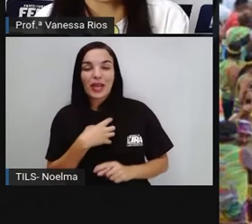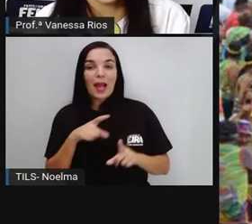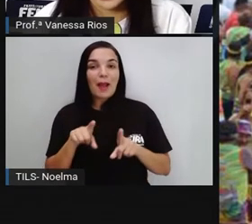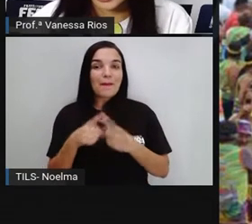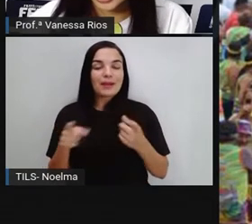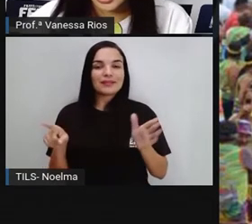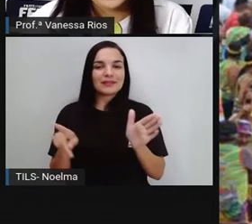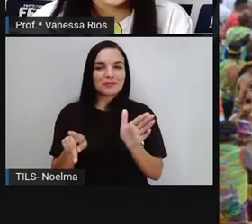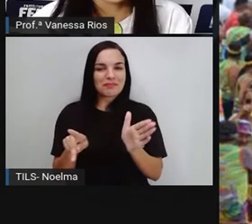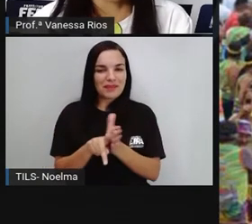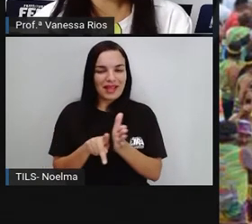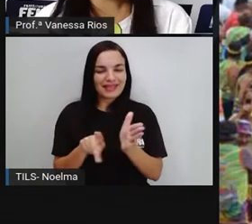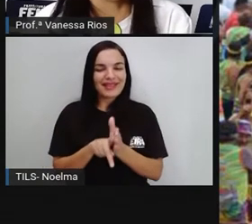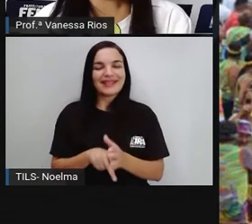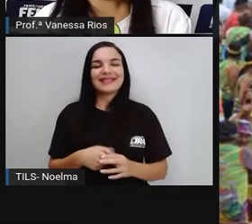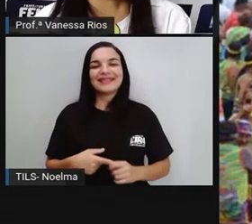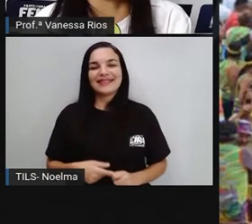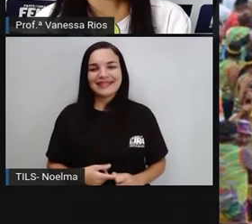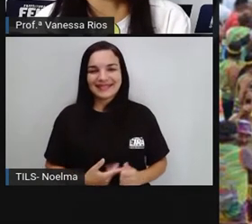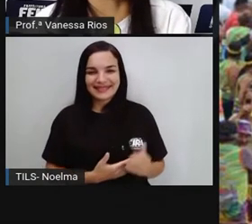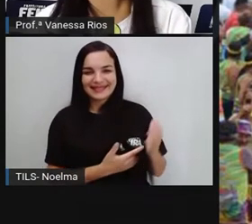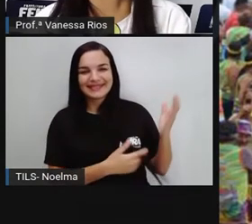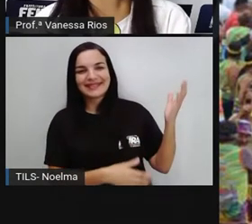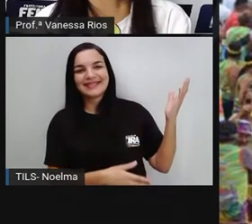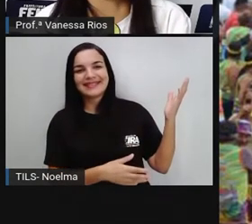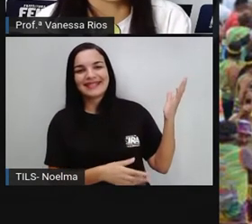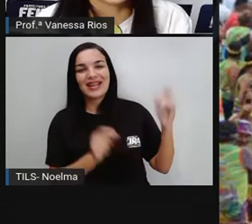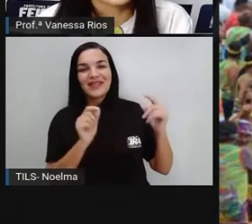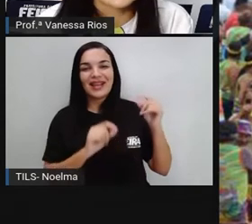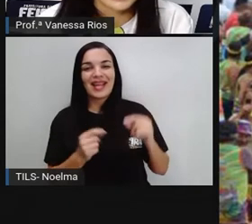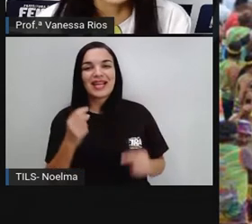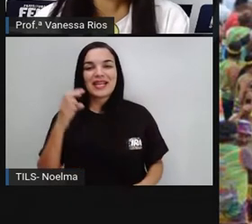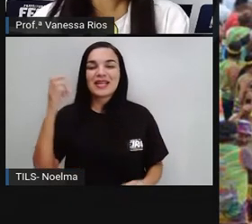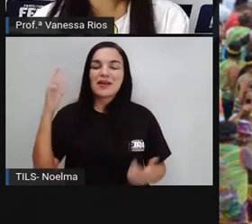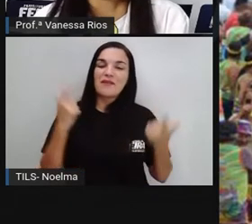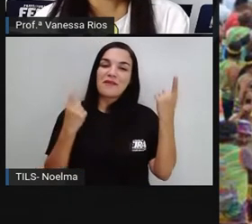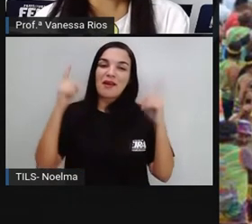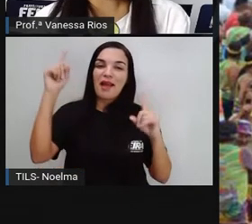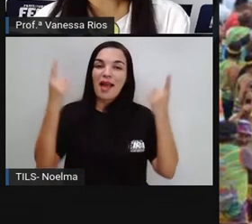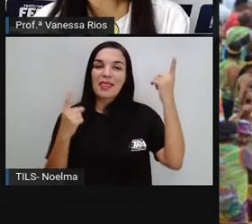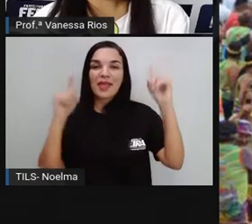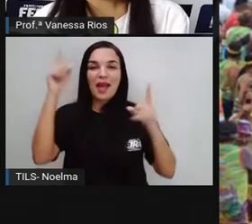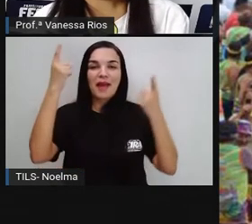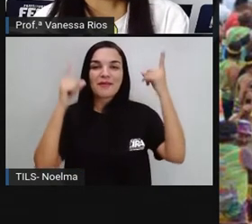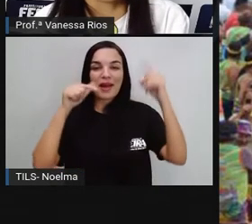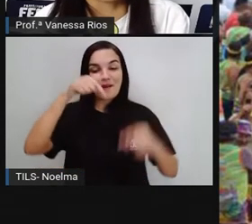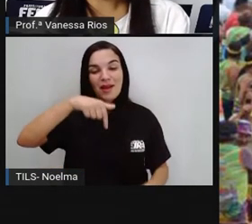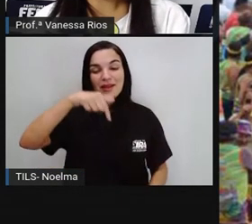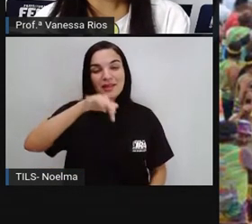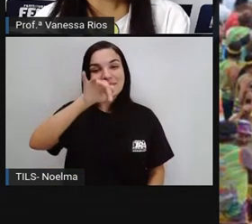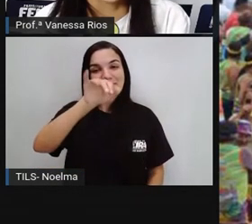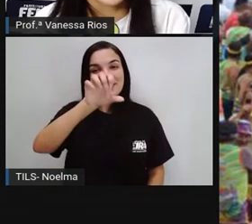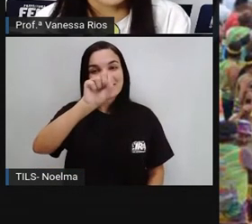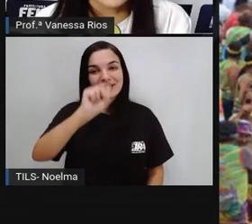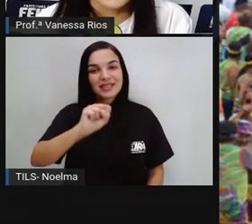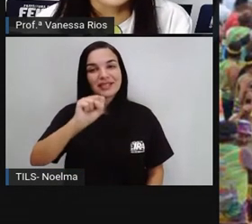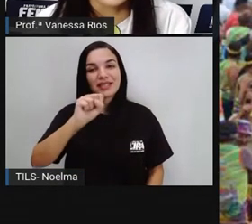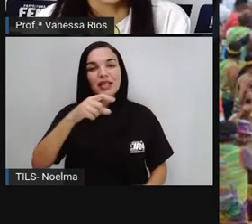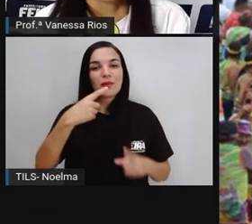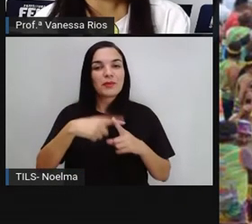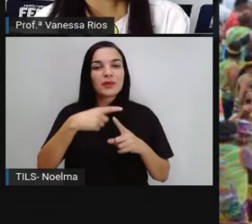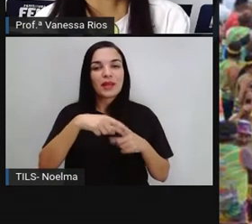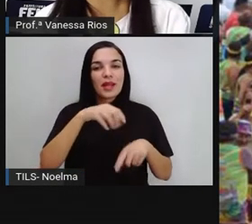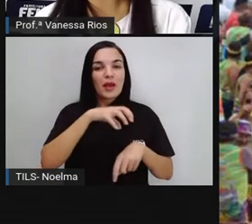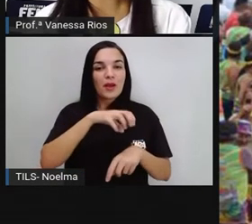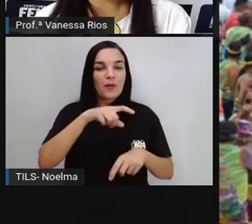história da cidade. E essa fotografia traz aí o Micareta, que é uma festa de carnaval fora de época,